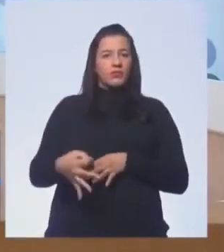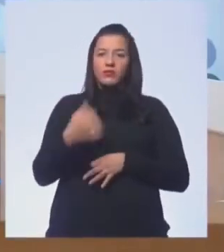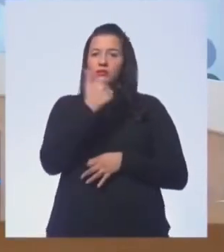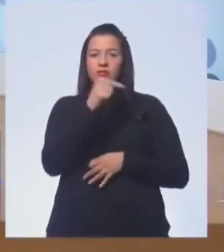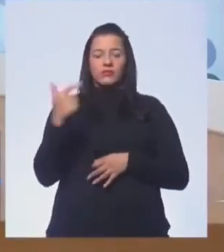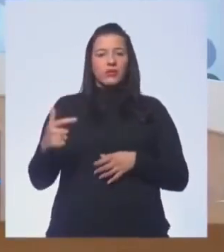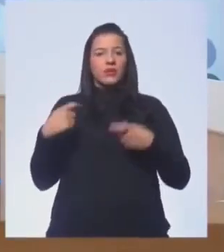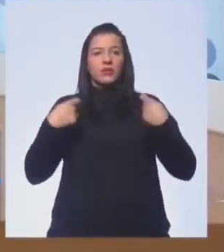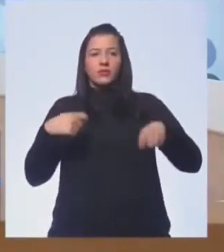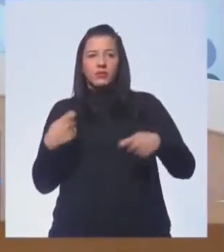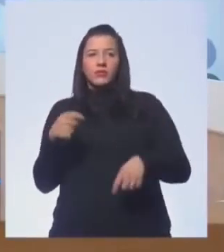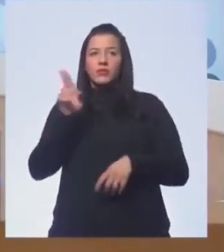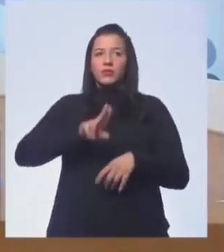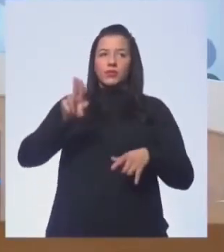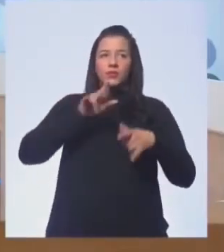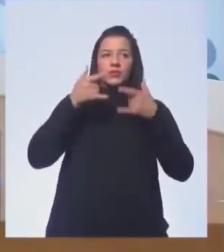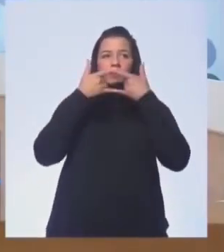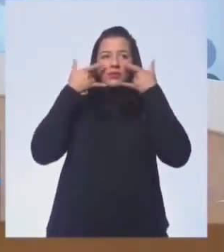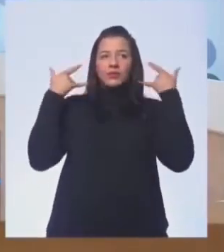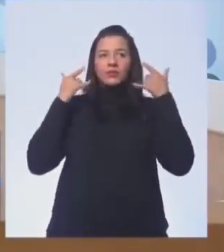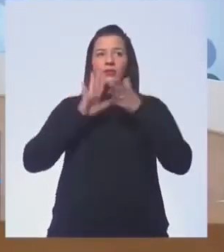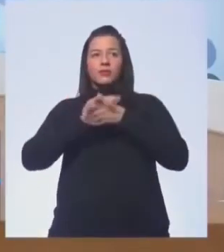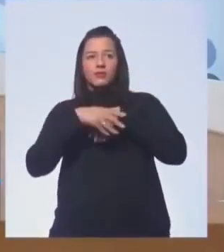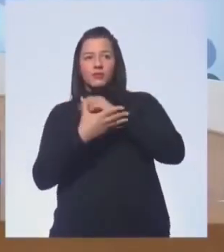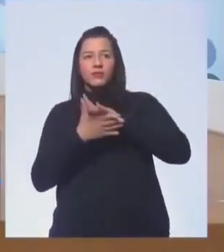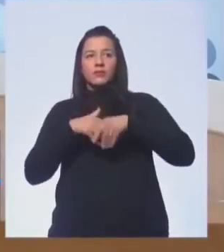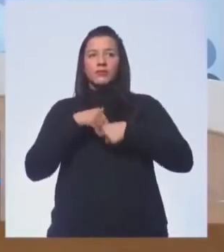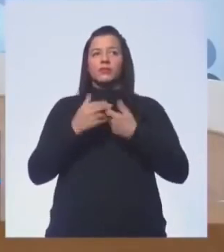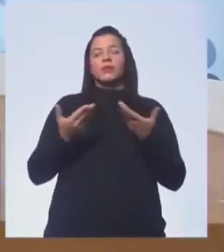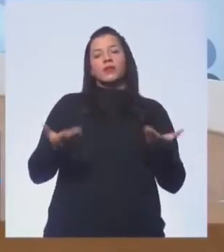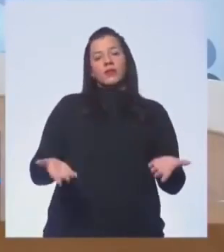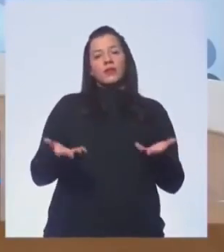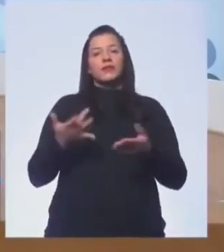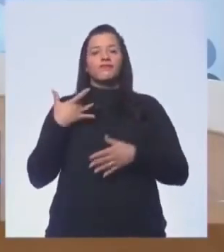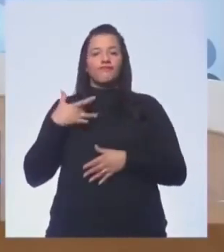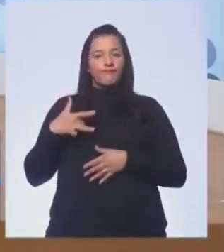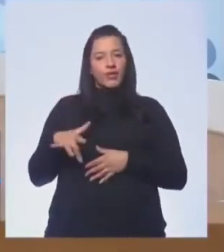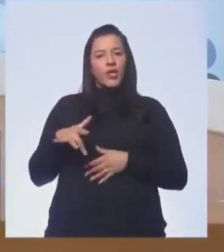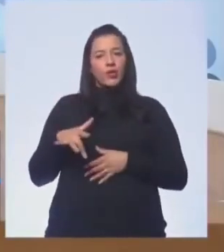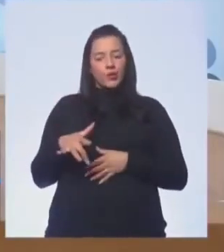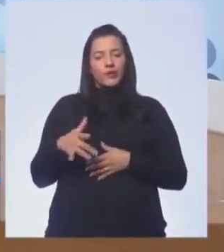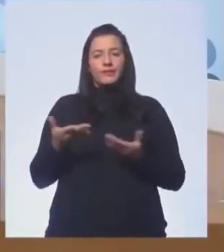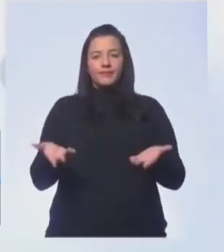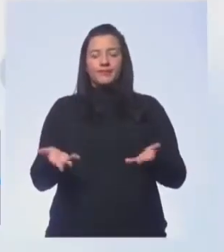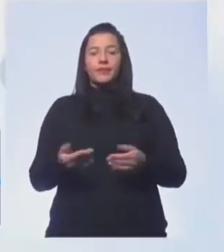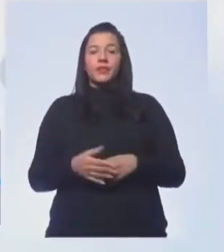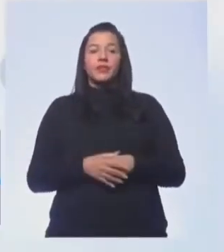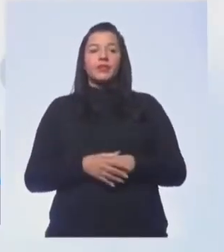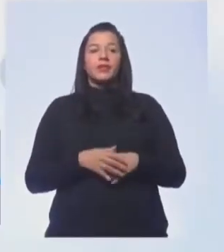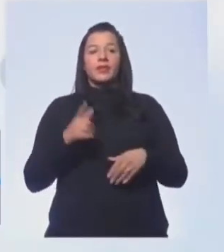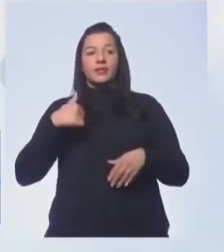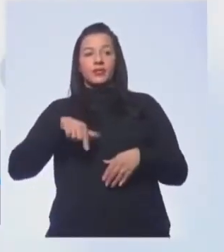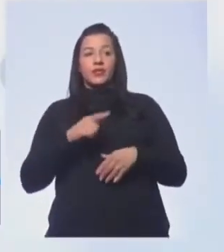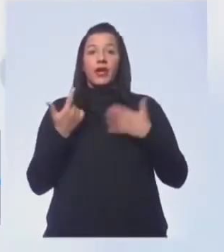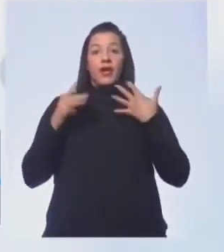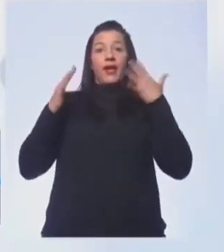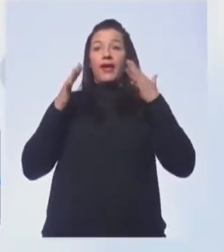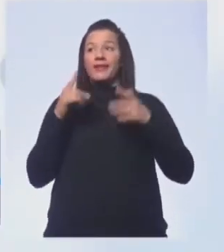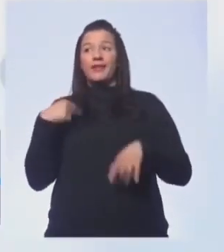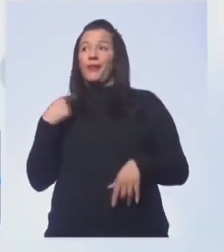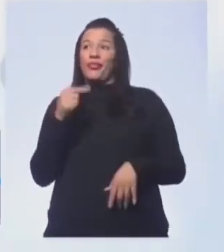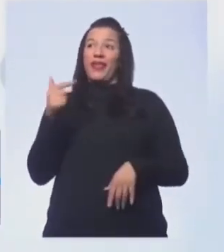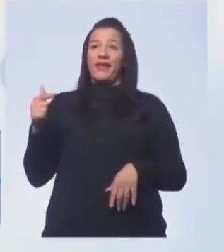gente tem que usar máscara, se higienizar. E isso é infelizmente, né? Porque quando a gente fala, a gente não está comemorando que não tem o